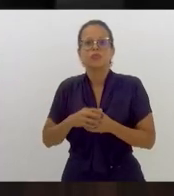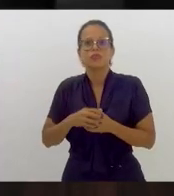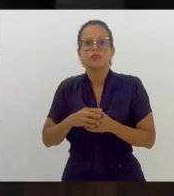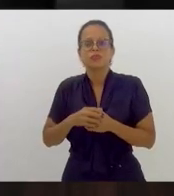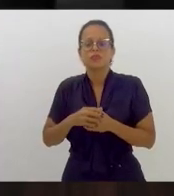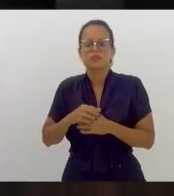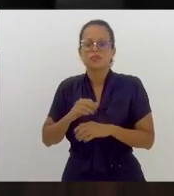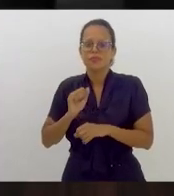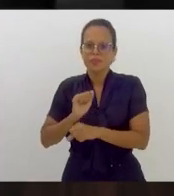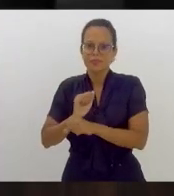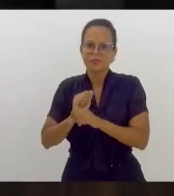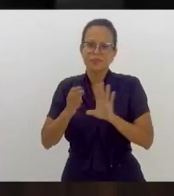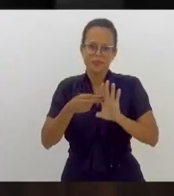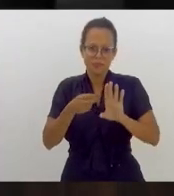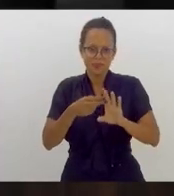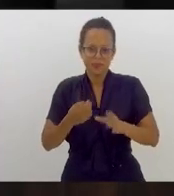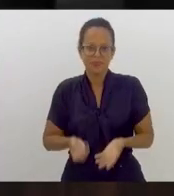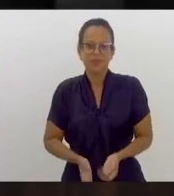Vetos.